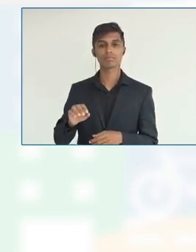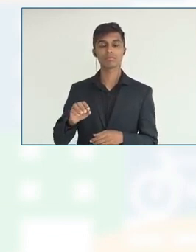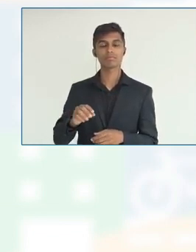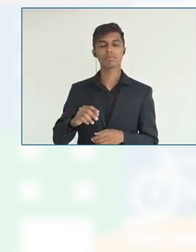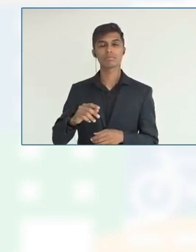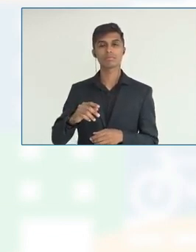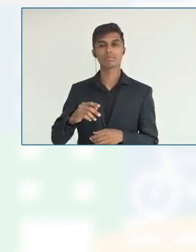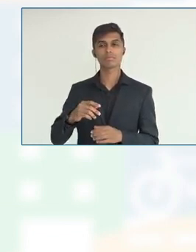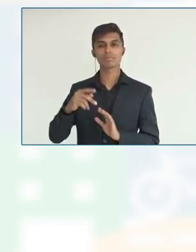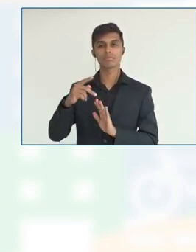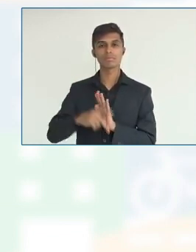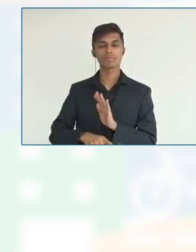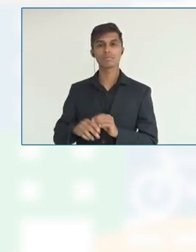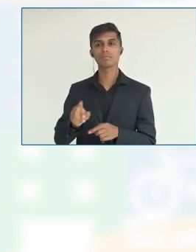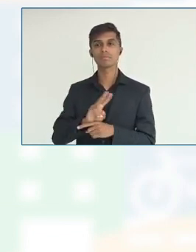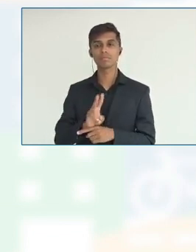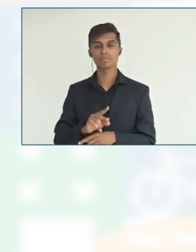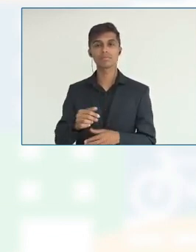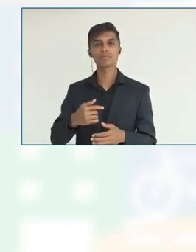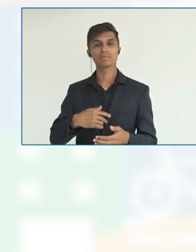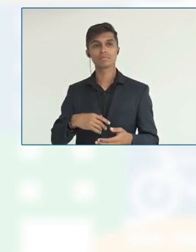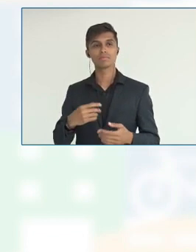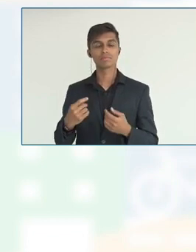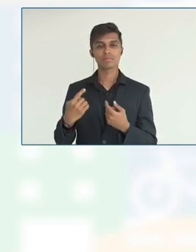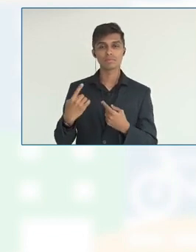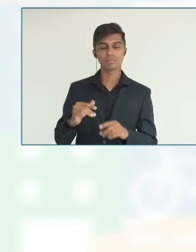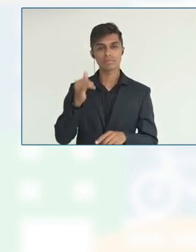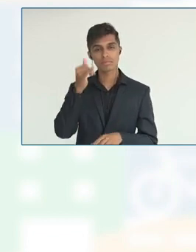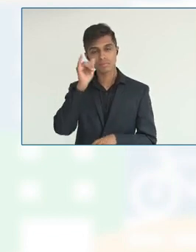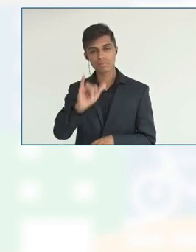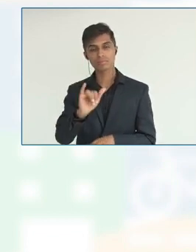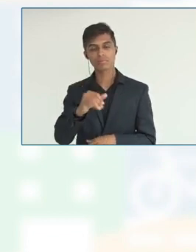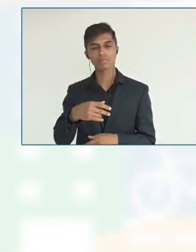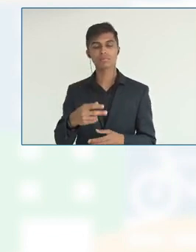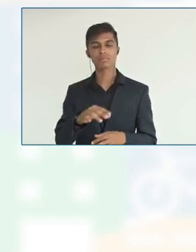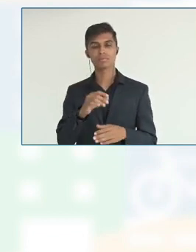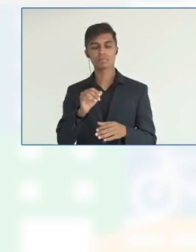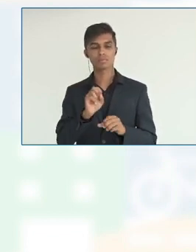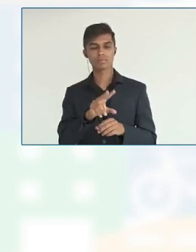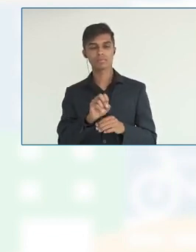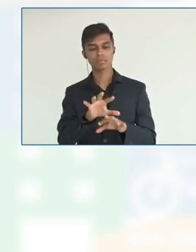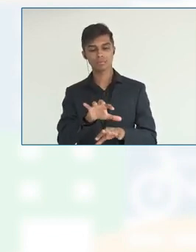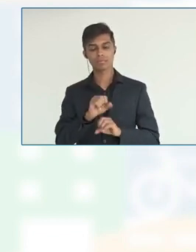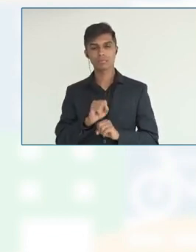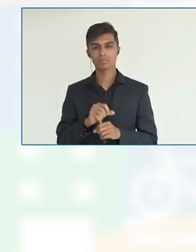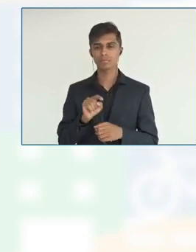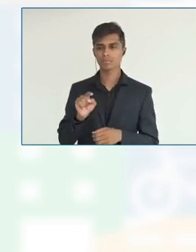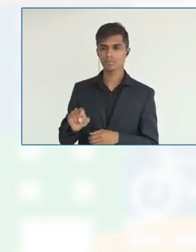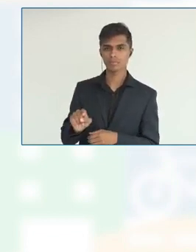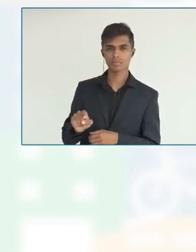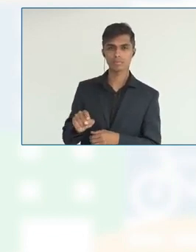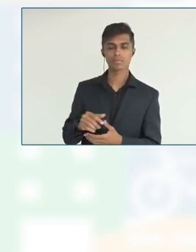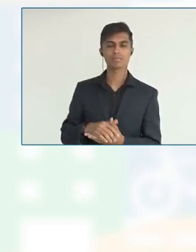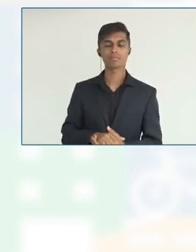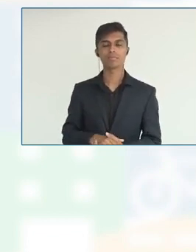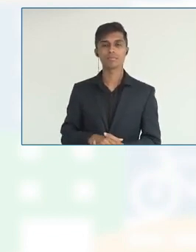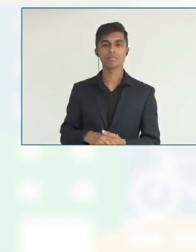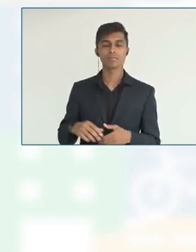de Prevenção e Controle de Intoxicações. Esse Programa Municipal de Prevenção e Controle de